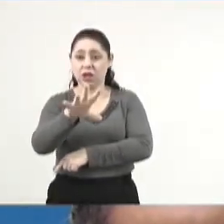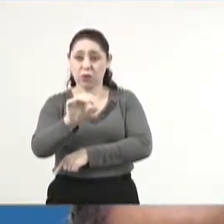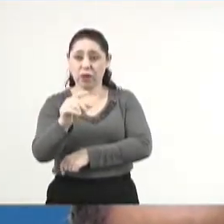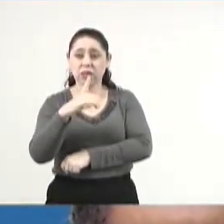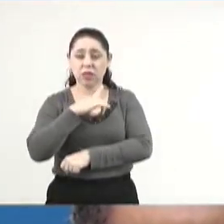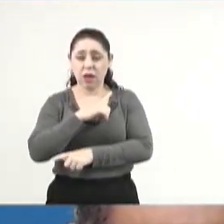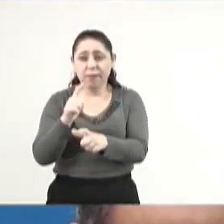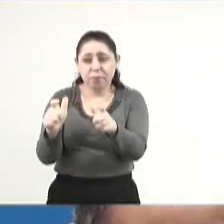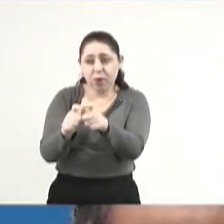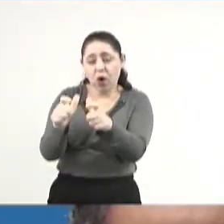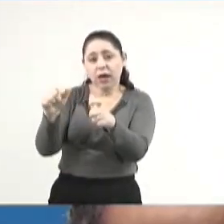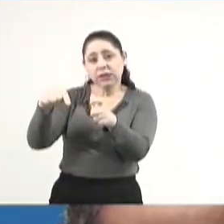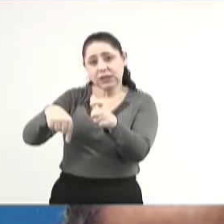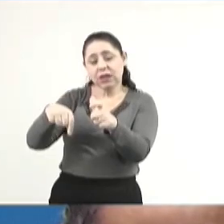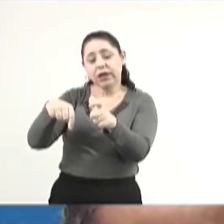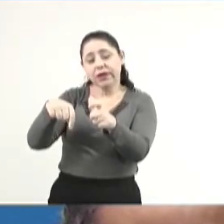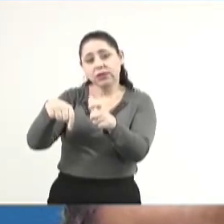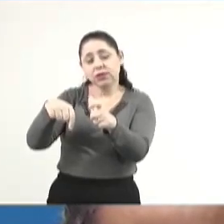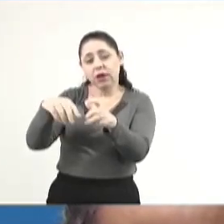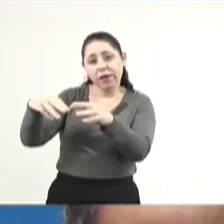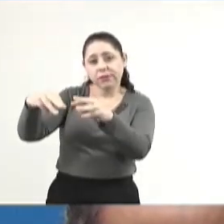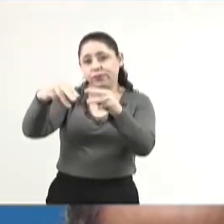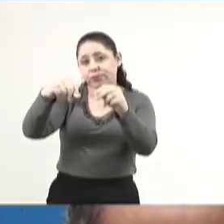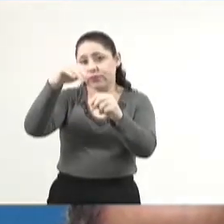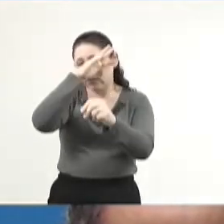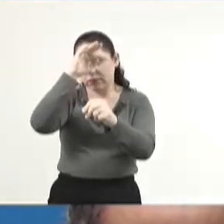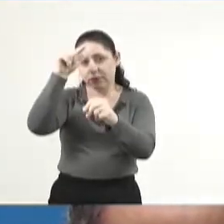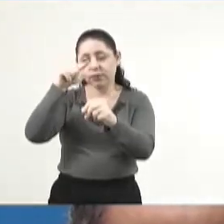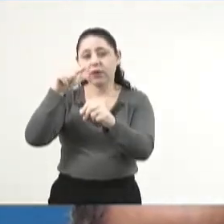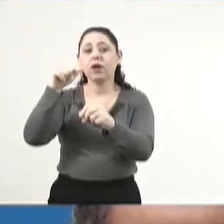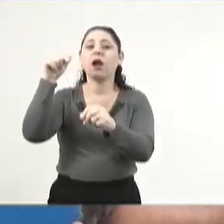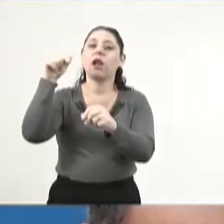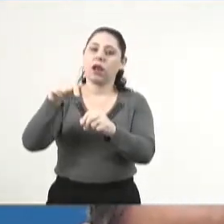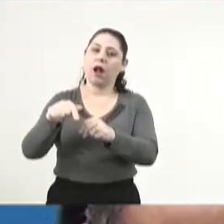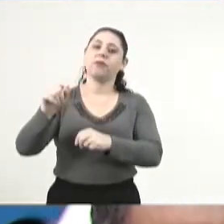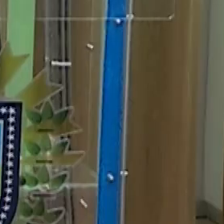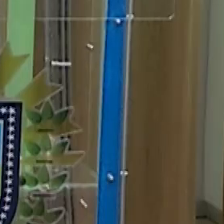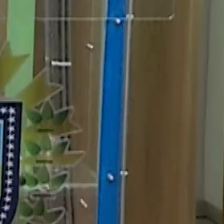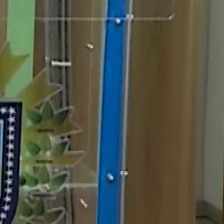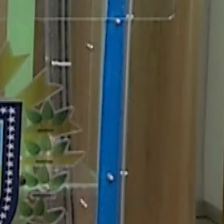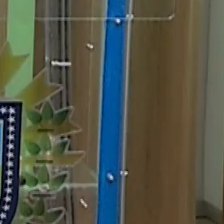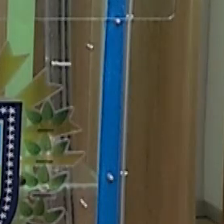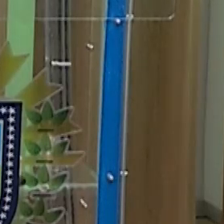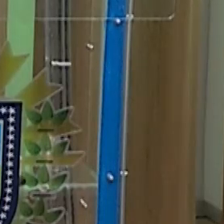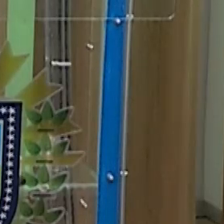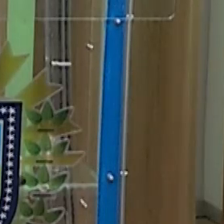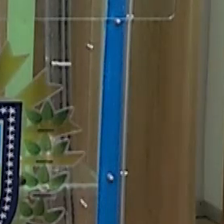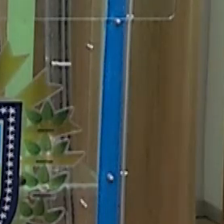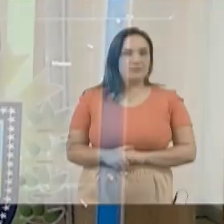resta no solo do Mato Grosso do Sul e particularmente em Porto Murtinho.